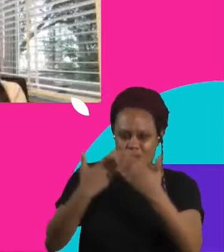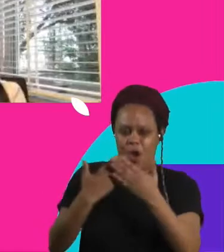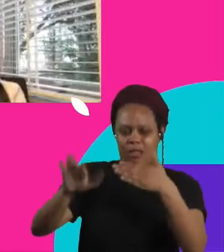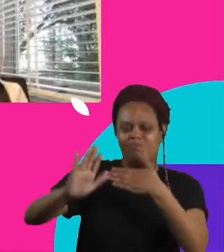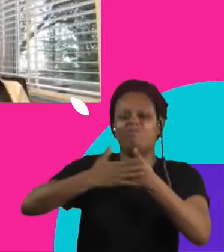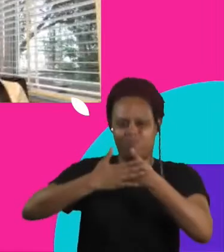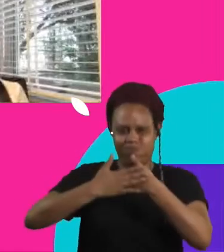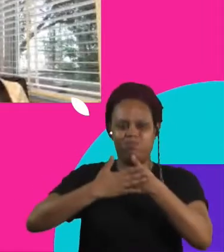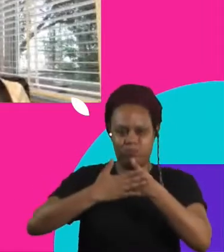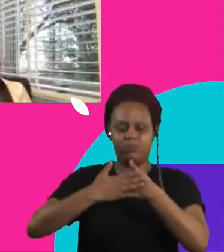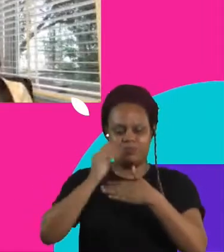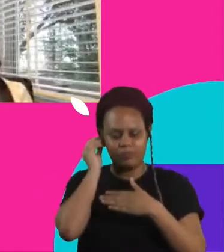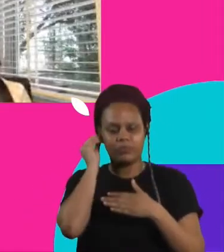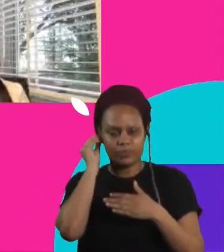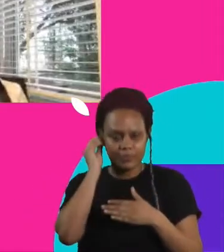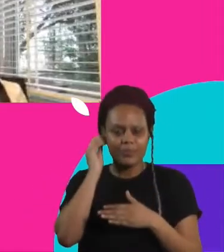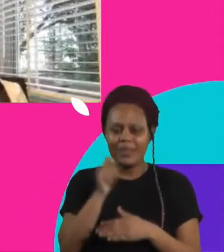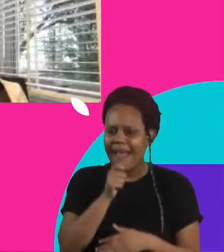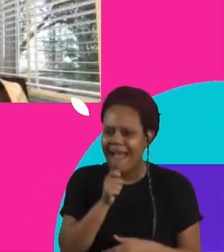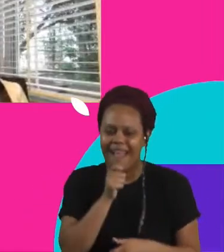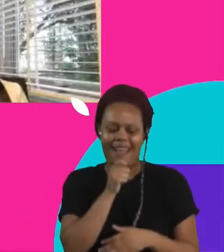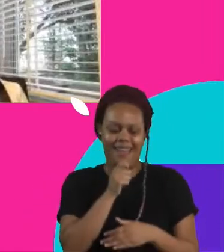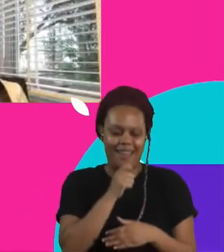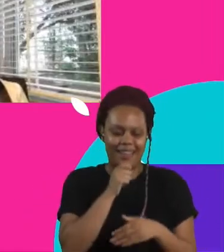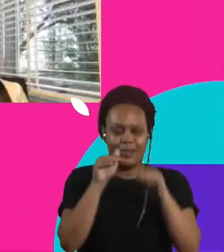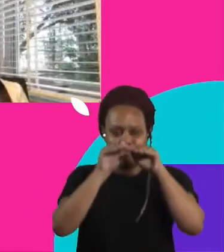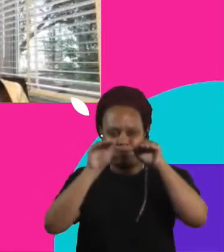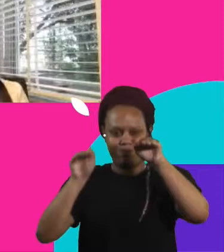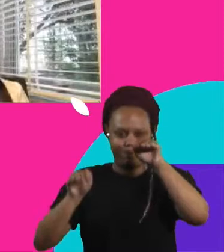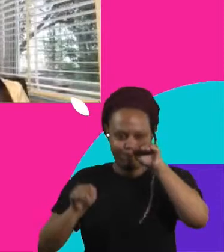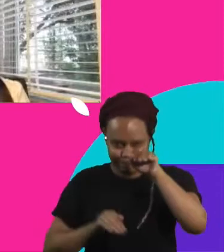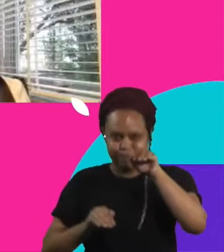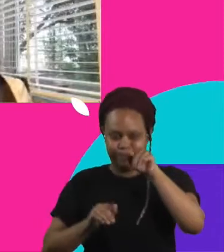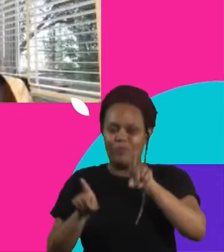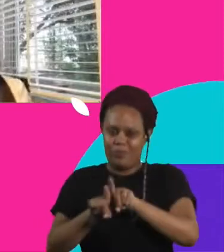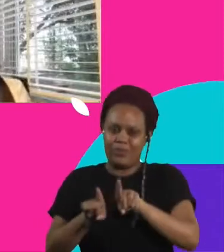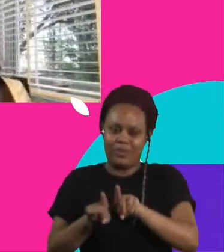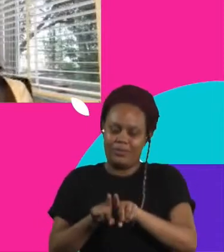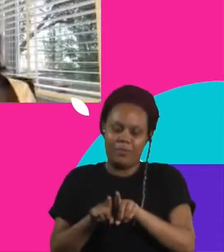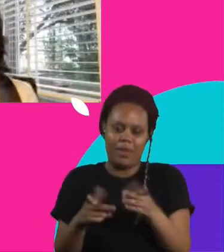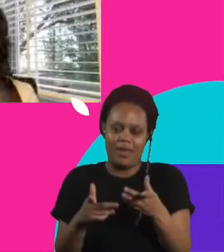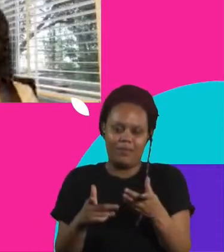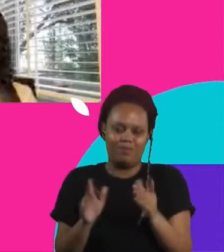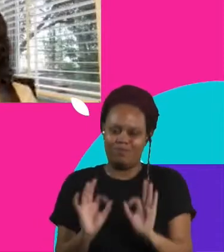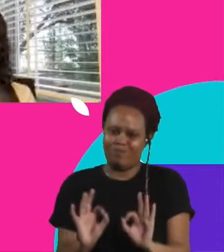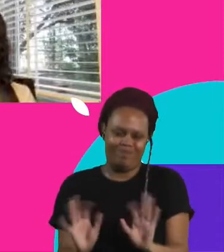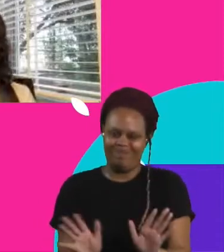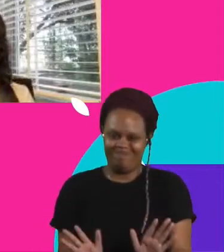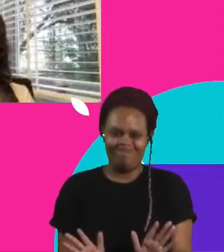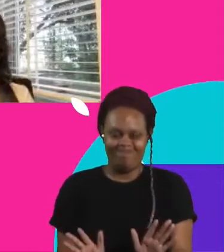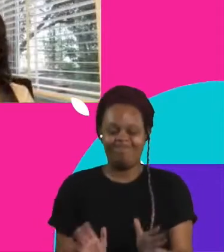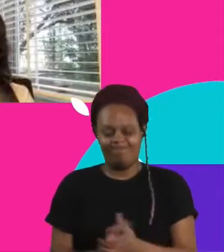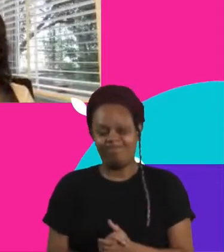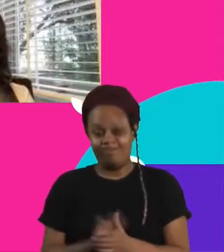mais frequente, ainda de forma muito desigual e às vezes inadequada. A tecnologia foi usada, às vezes,